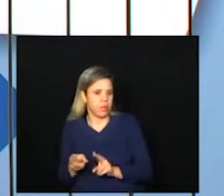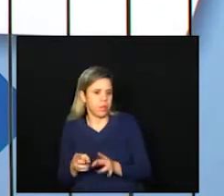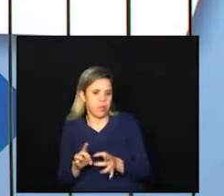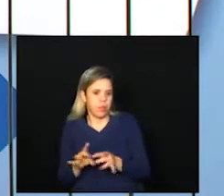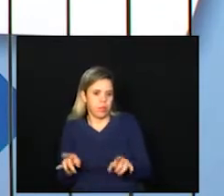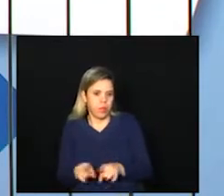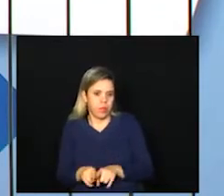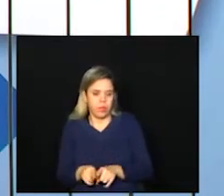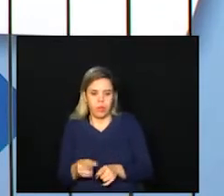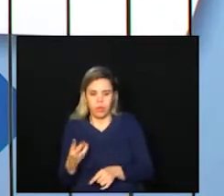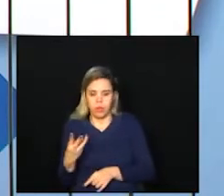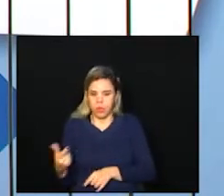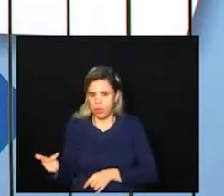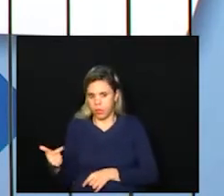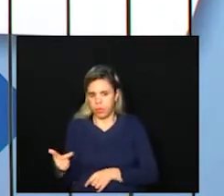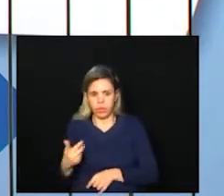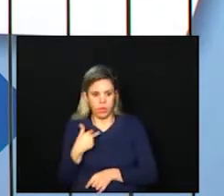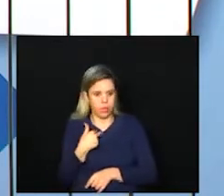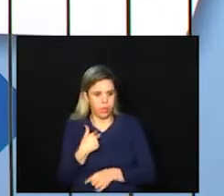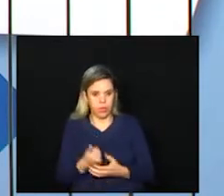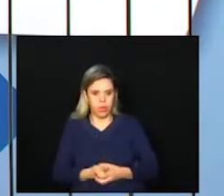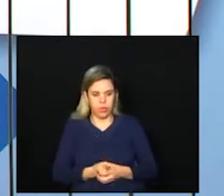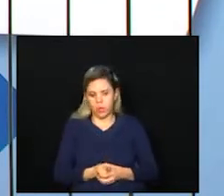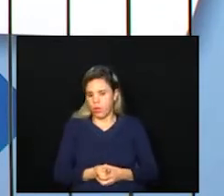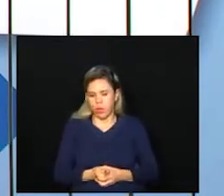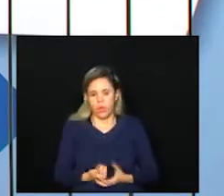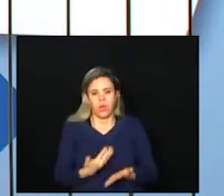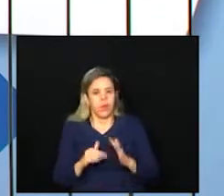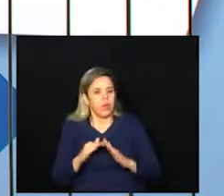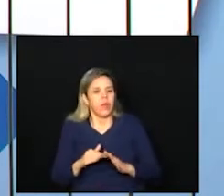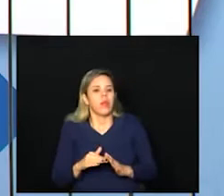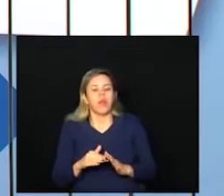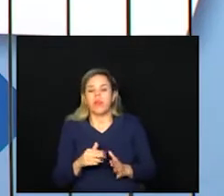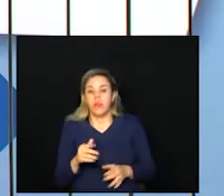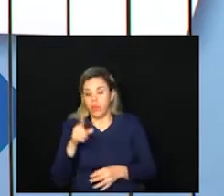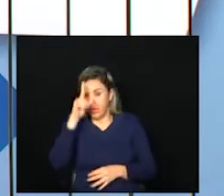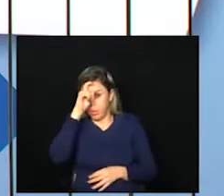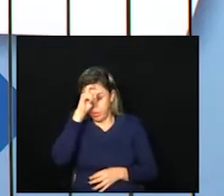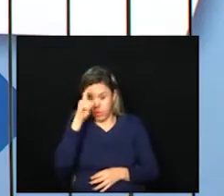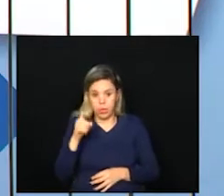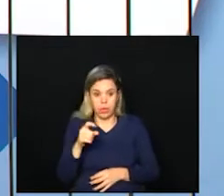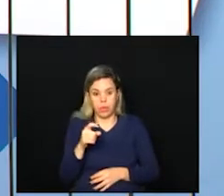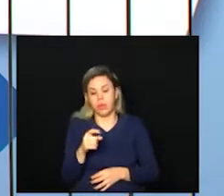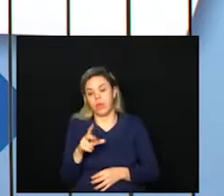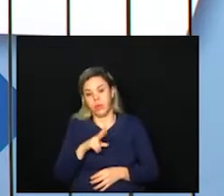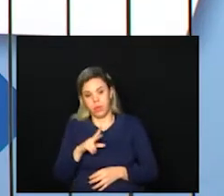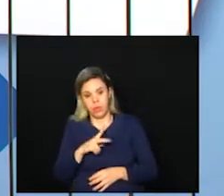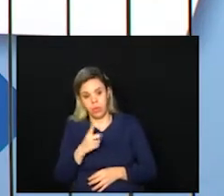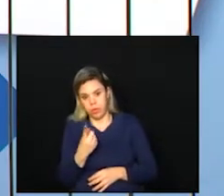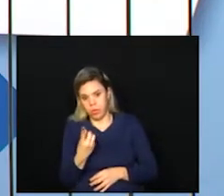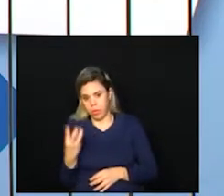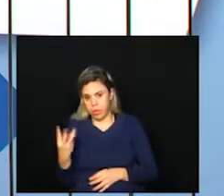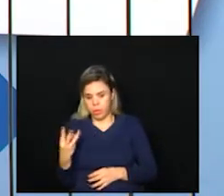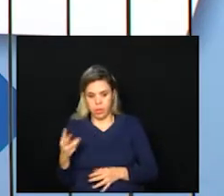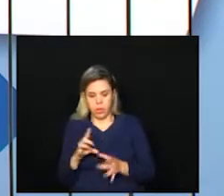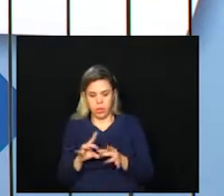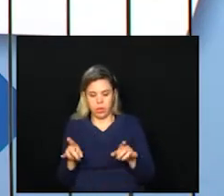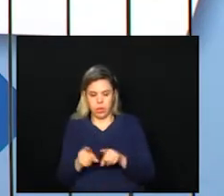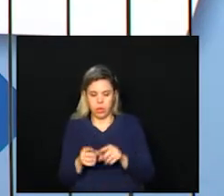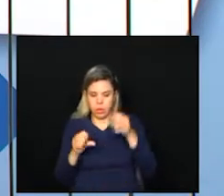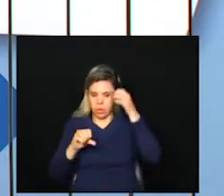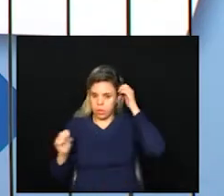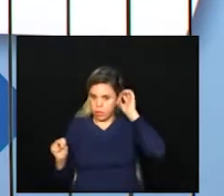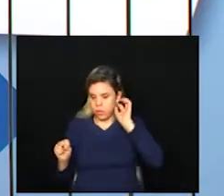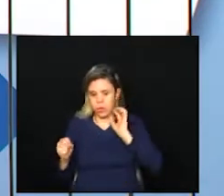disponíveis, dos quais 32 estavam ocupados. E na rede particular, de 133 leitos disponíveis,